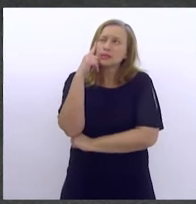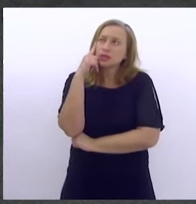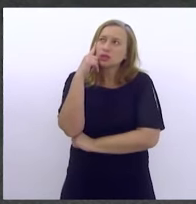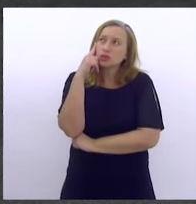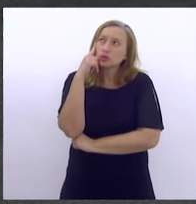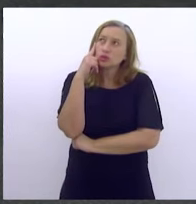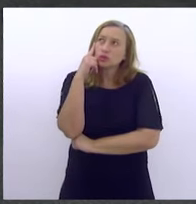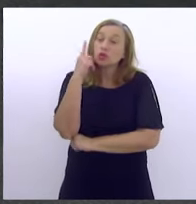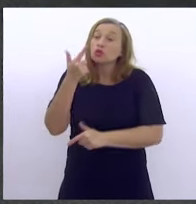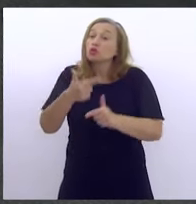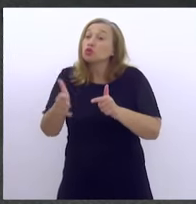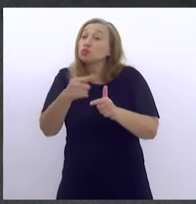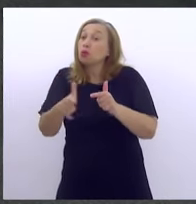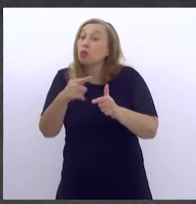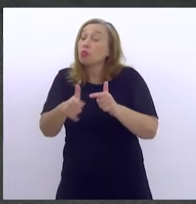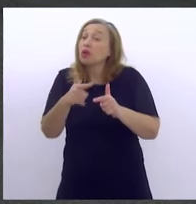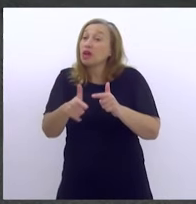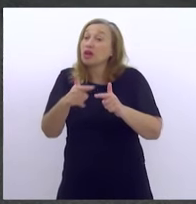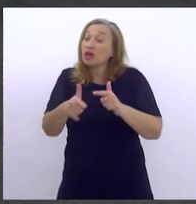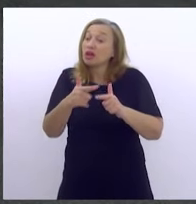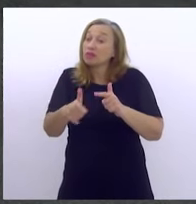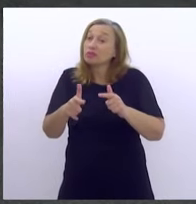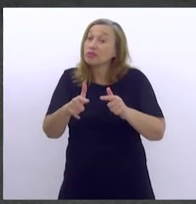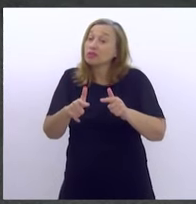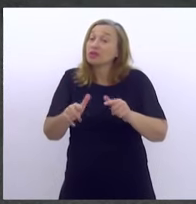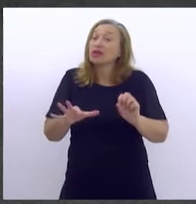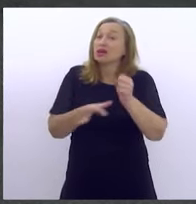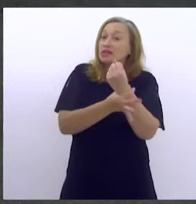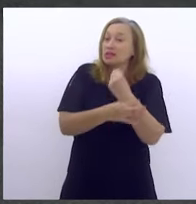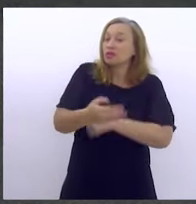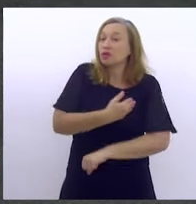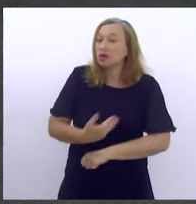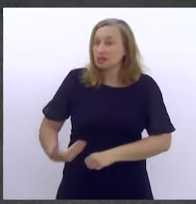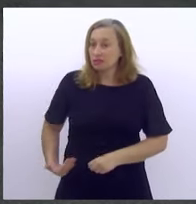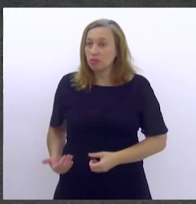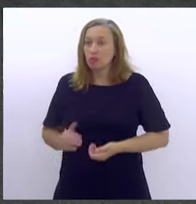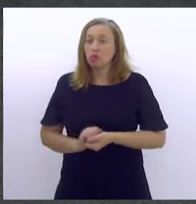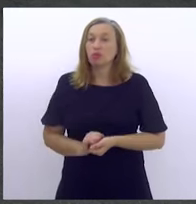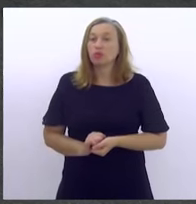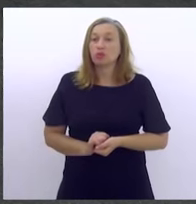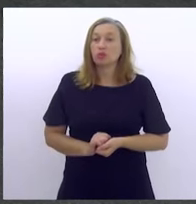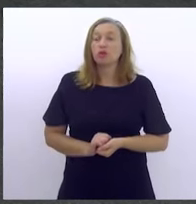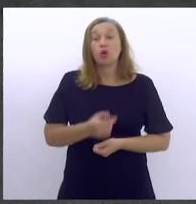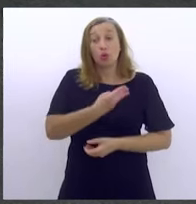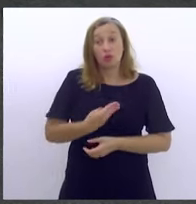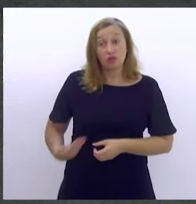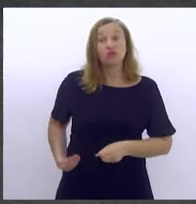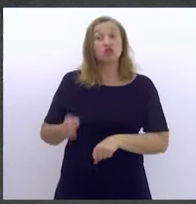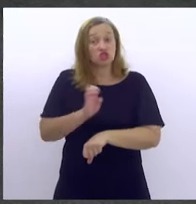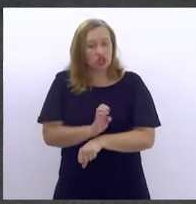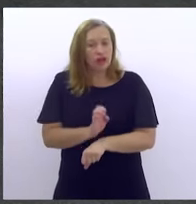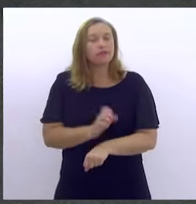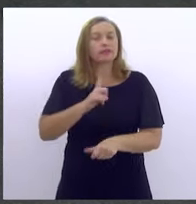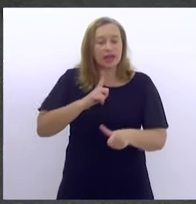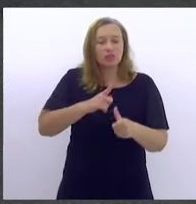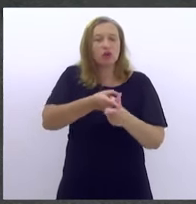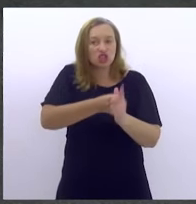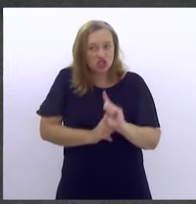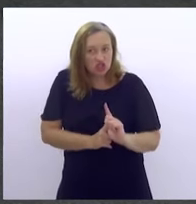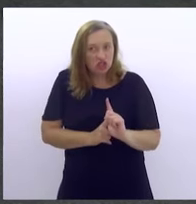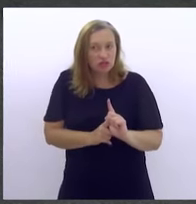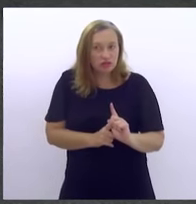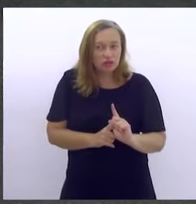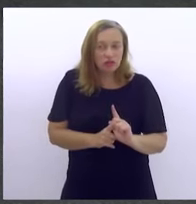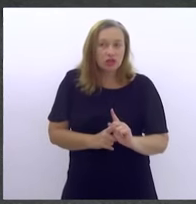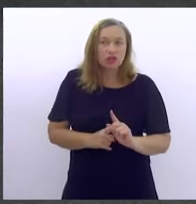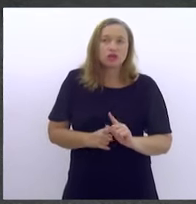segurança pública para dizer que o governo do Estado tem um grande débito com os servidores da Polícia